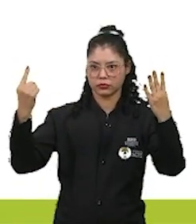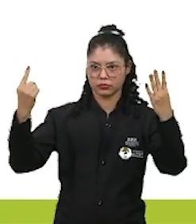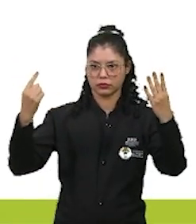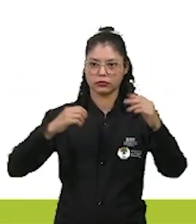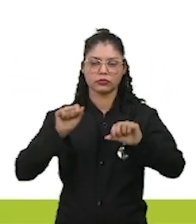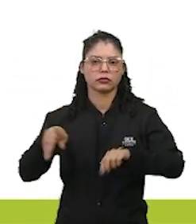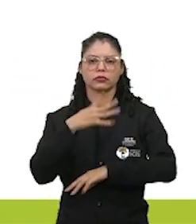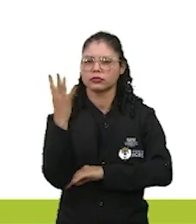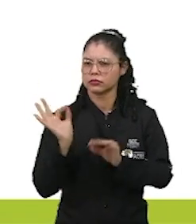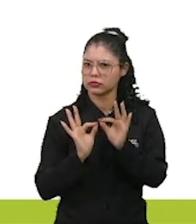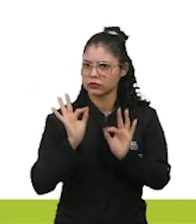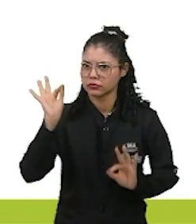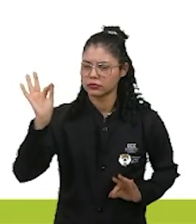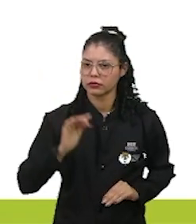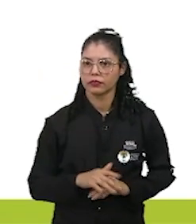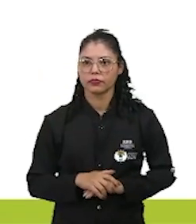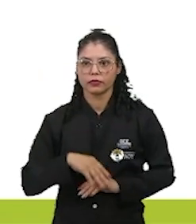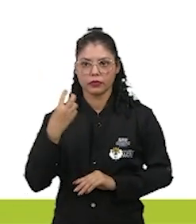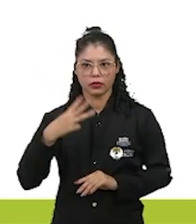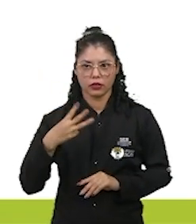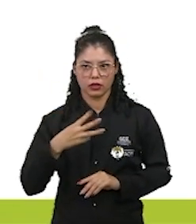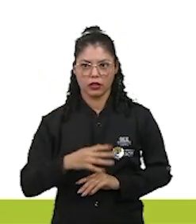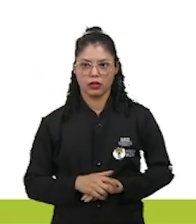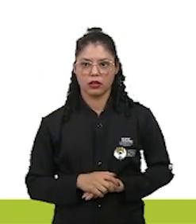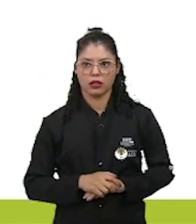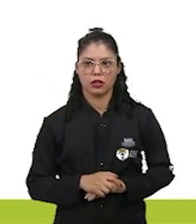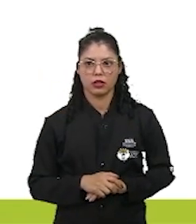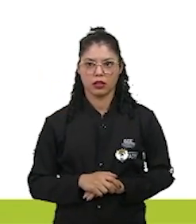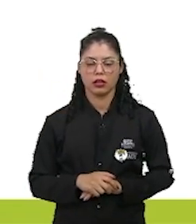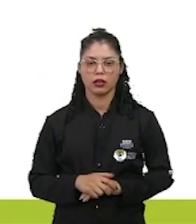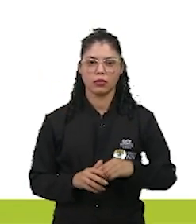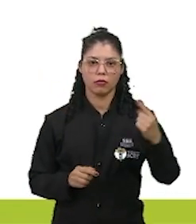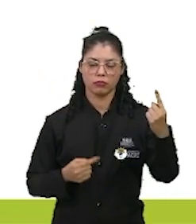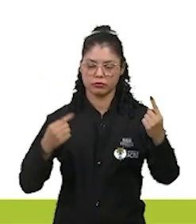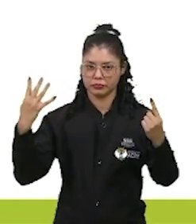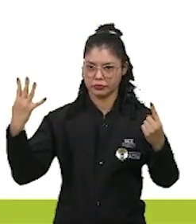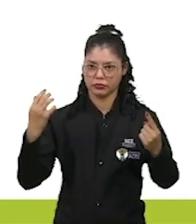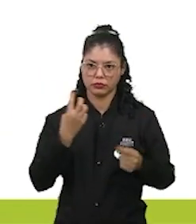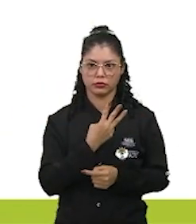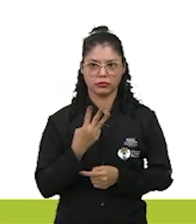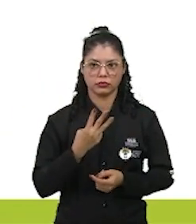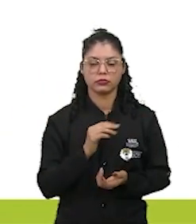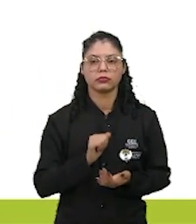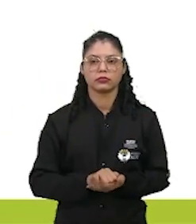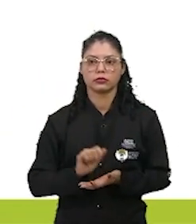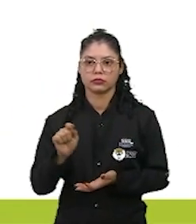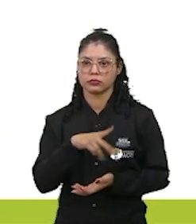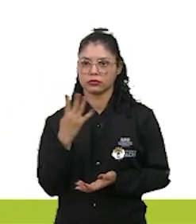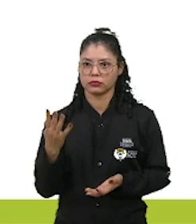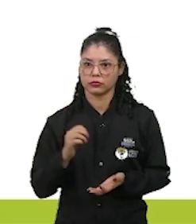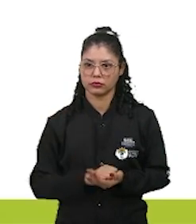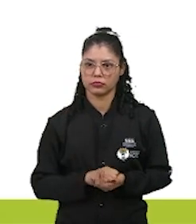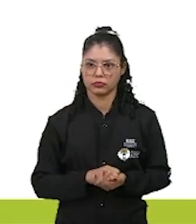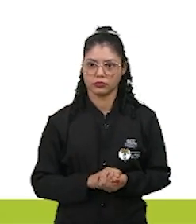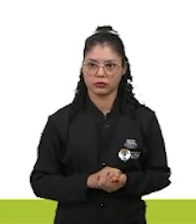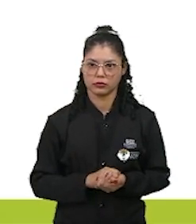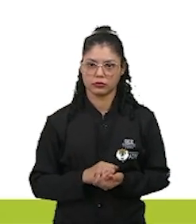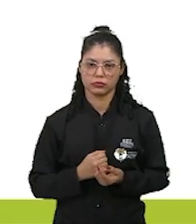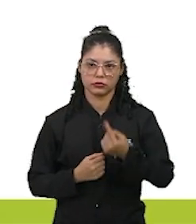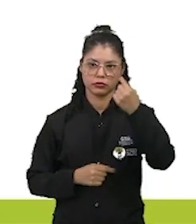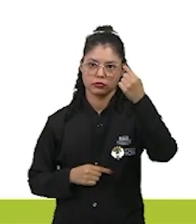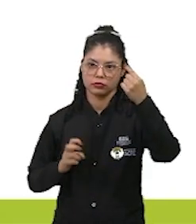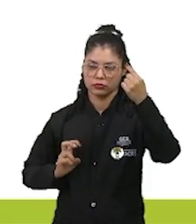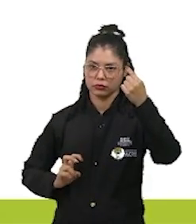tenho de prolongamento aí? Eu tenho 3, né? De 1 para o 4, eu vou me deslocar 3. Quanto eu tenho de menos 1 para menos